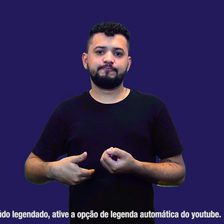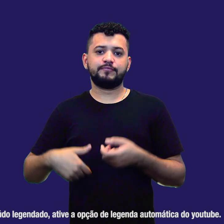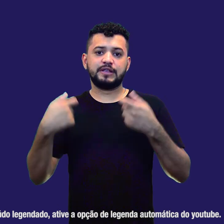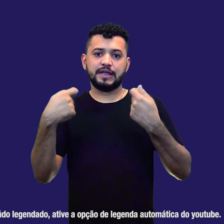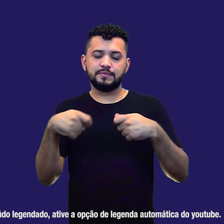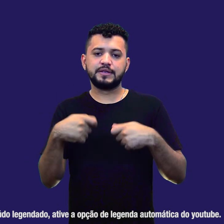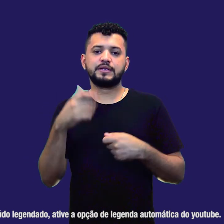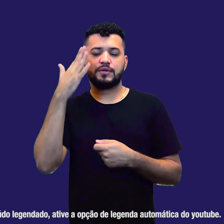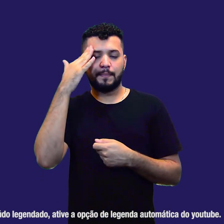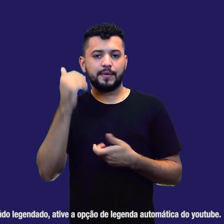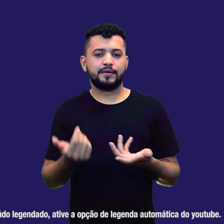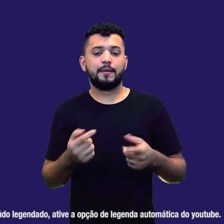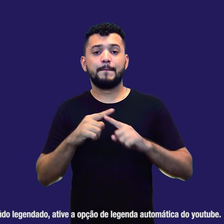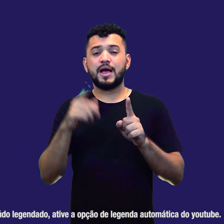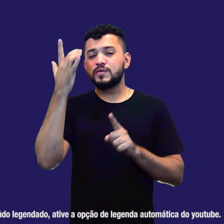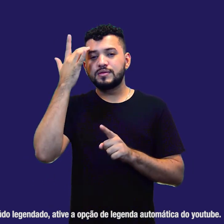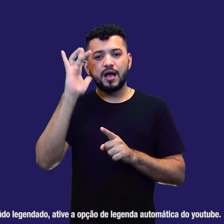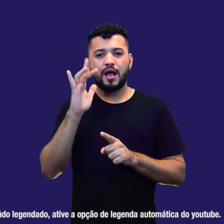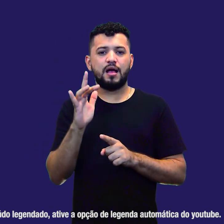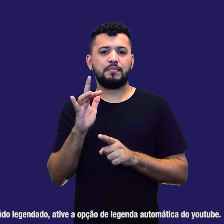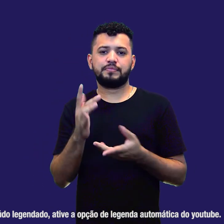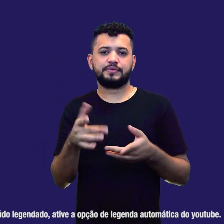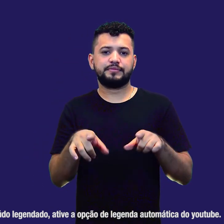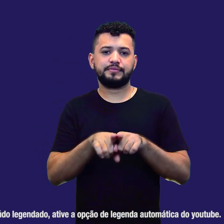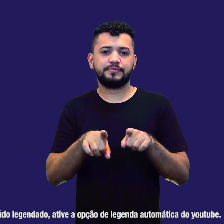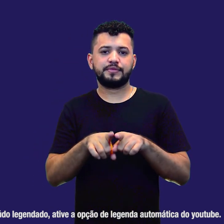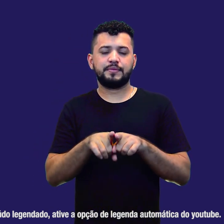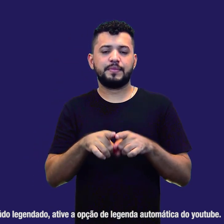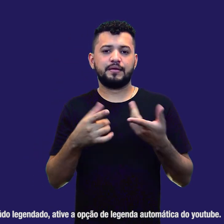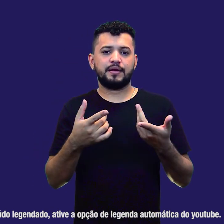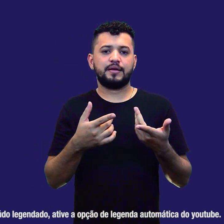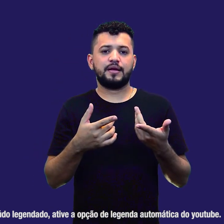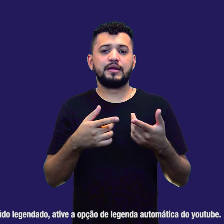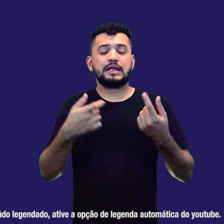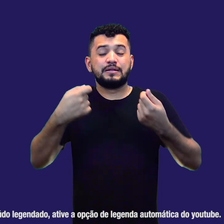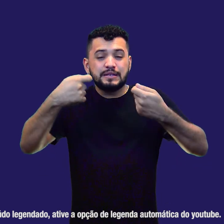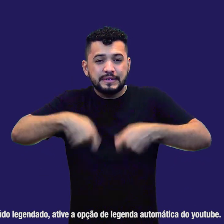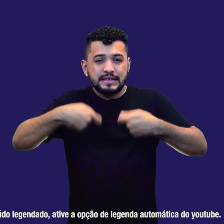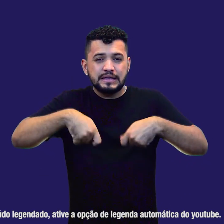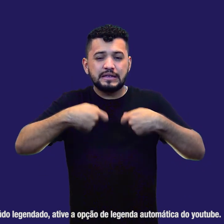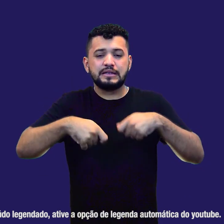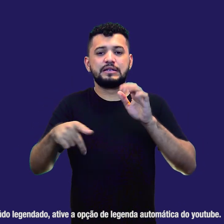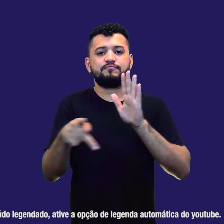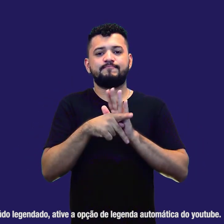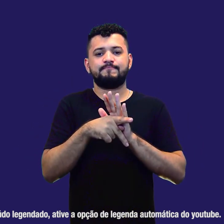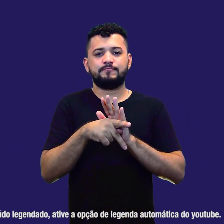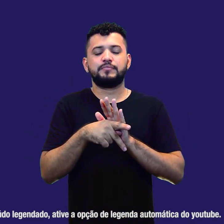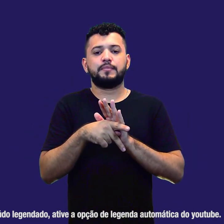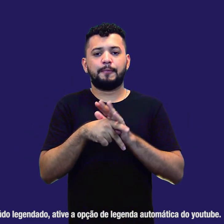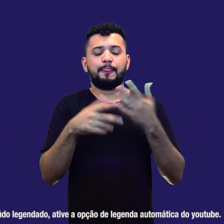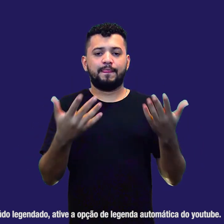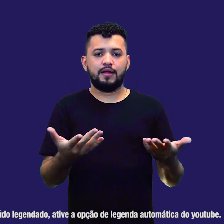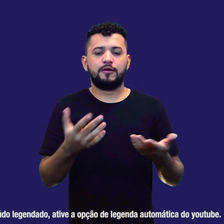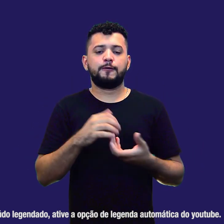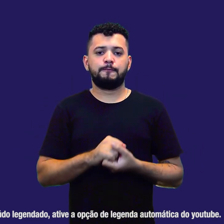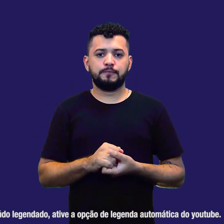Eles não sabem, ainda mais quando a gente fala de município, dessa necessidade própria. Então, todas